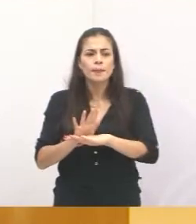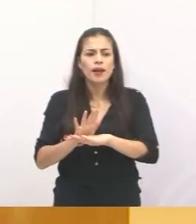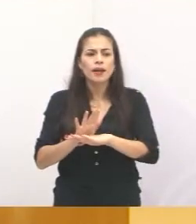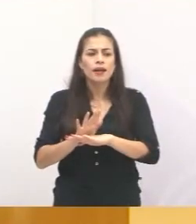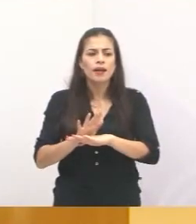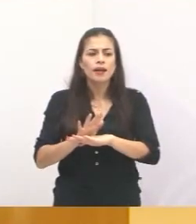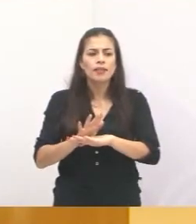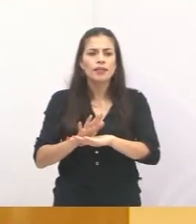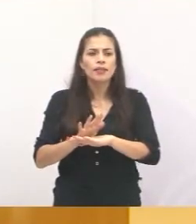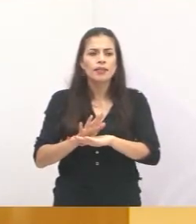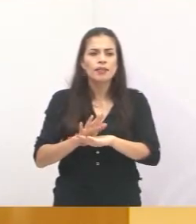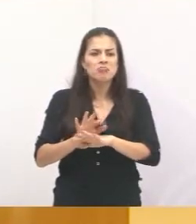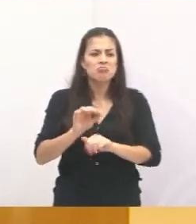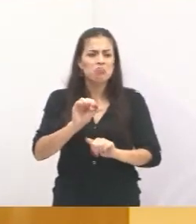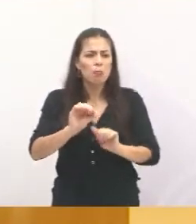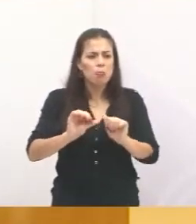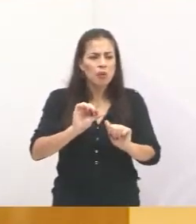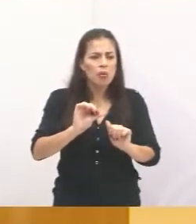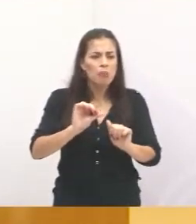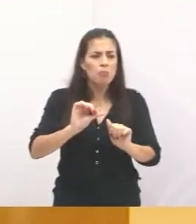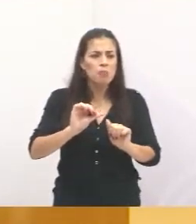passado,